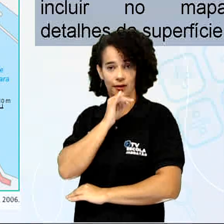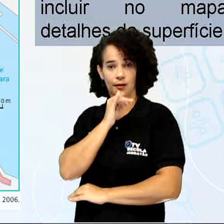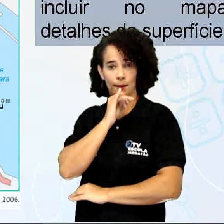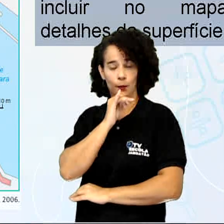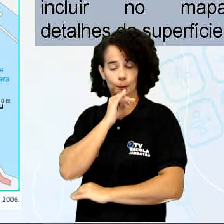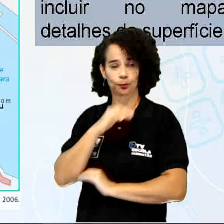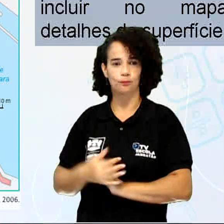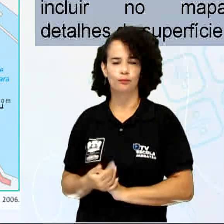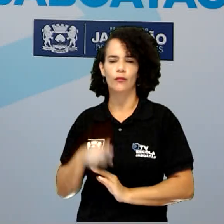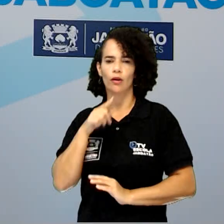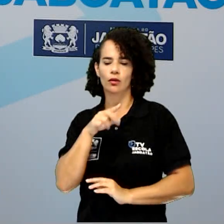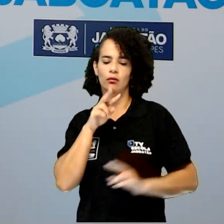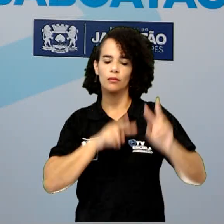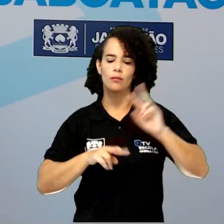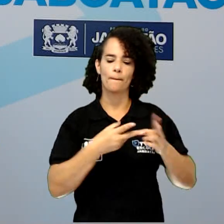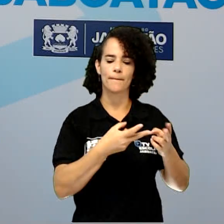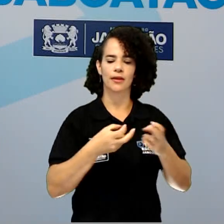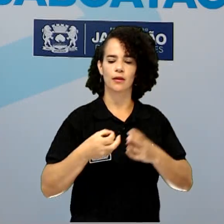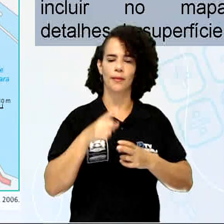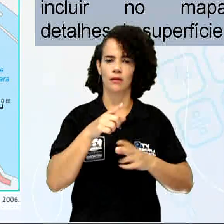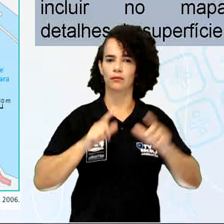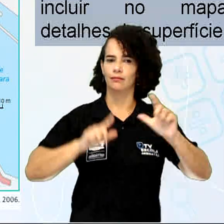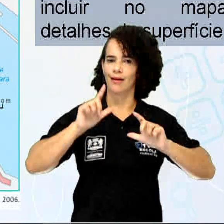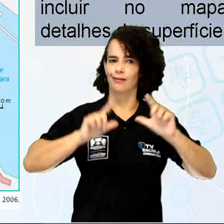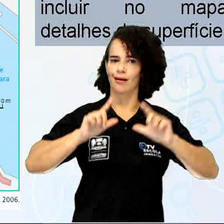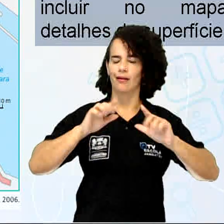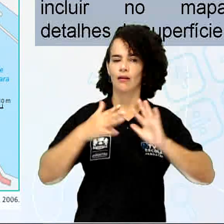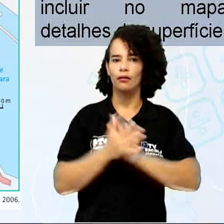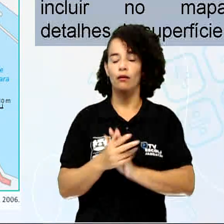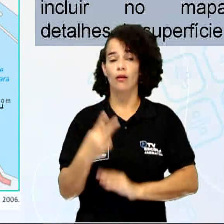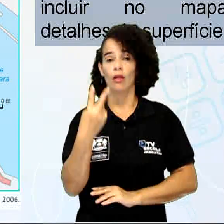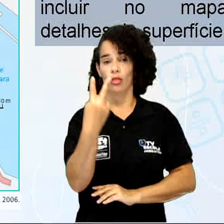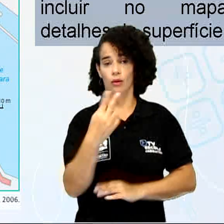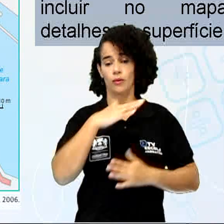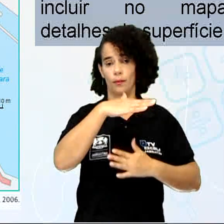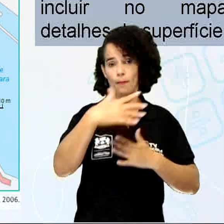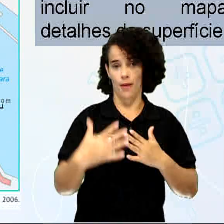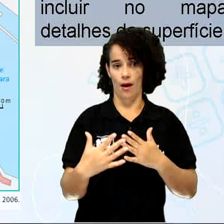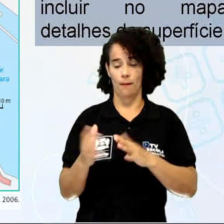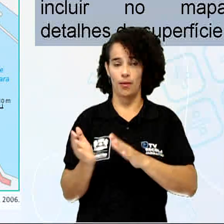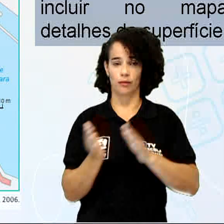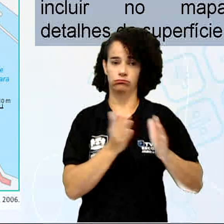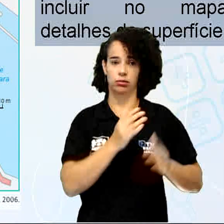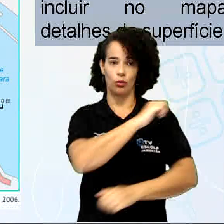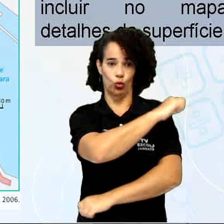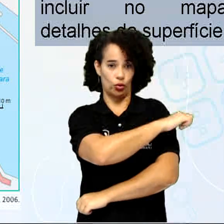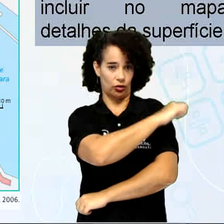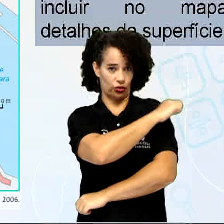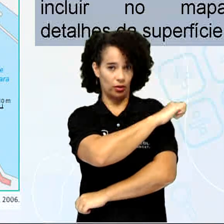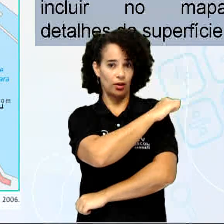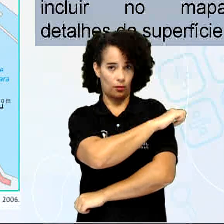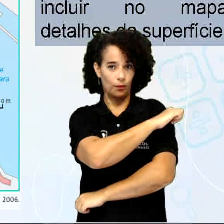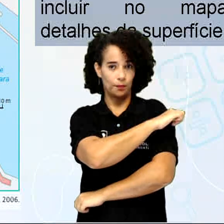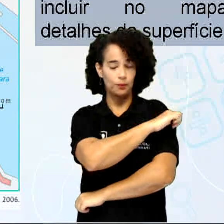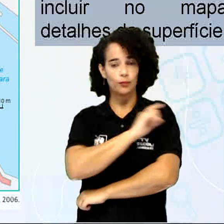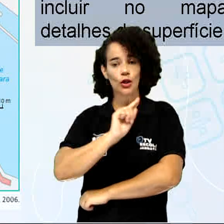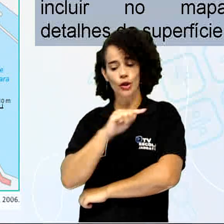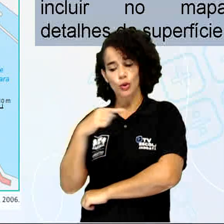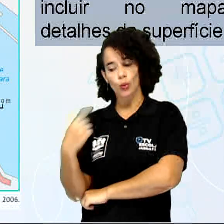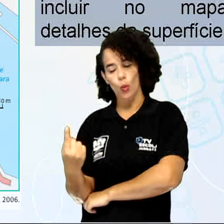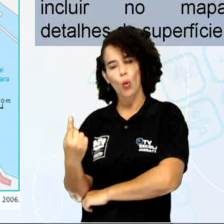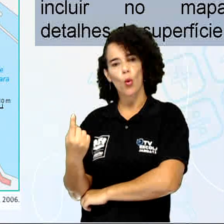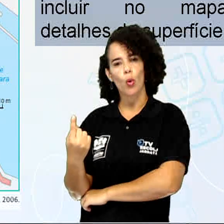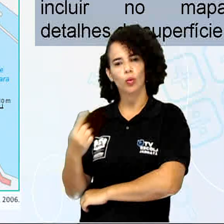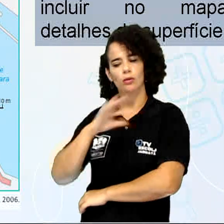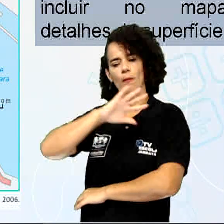exemplo, vocês estão vendo aí na tela dois mapas, um do estado do Rio de Janeiro, tá? E o outro é